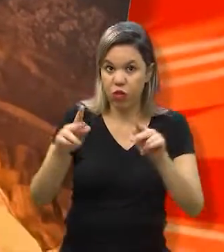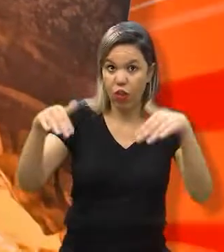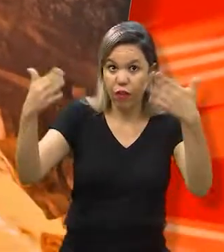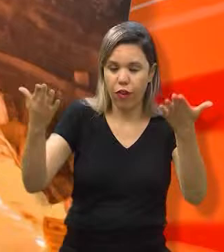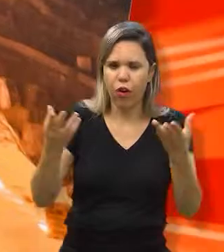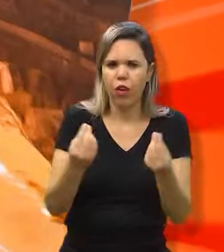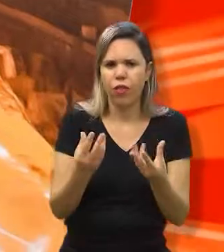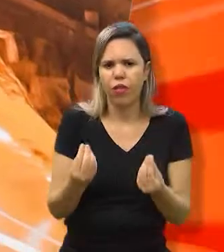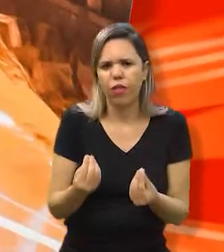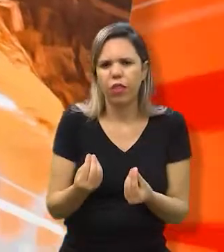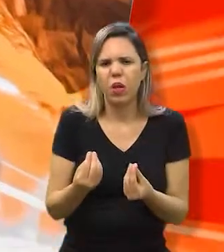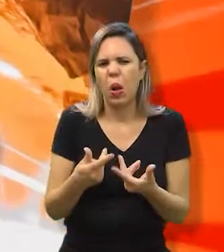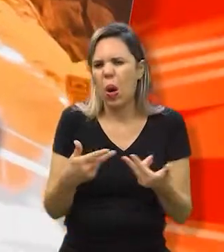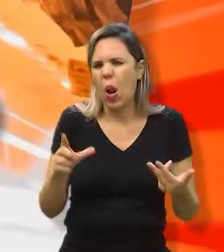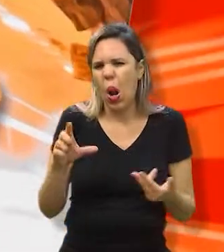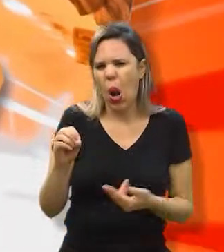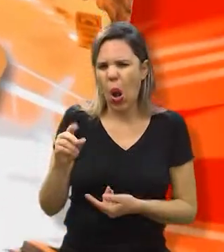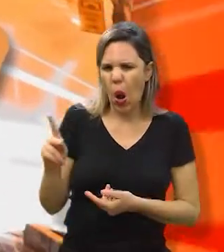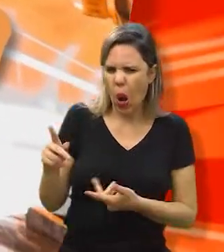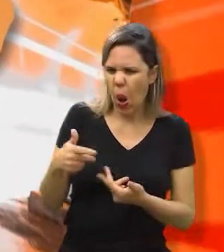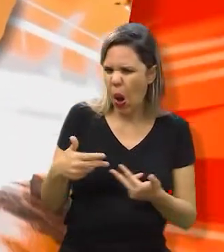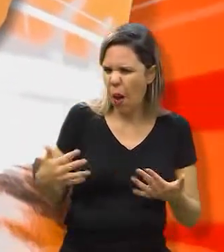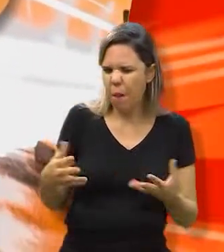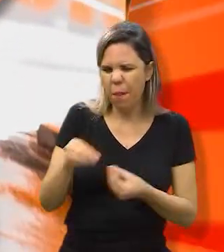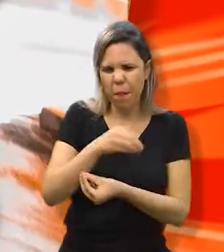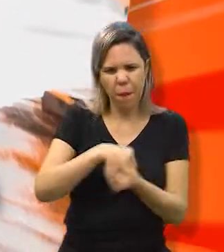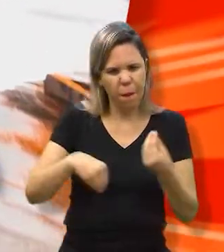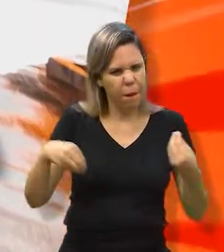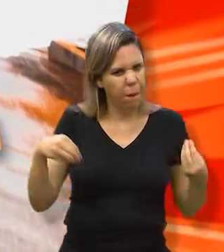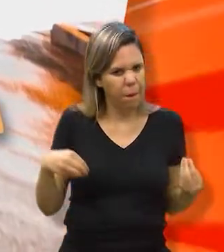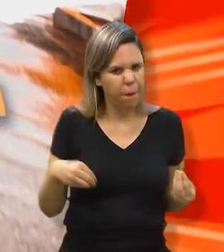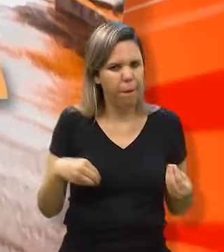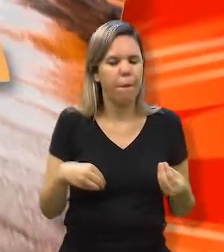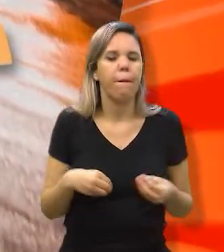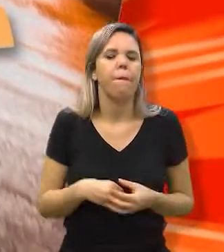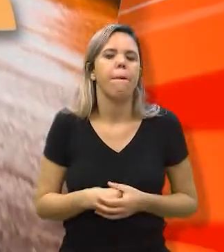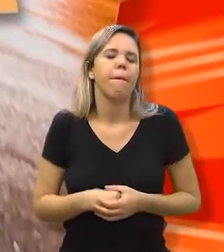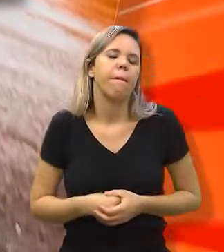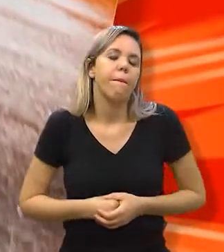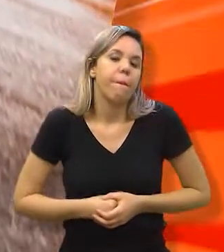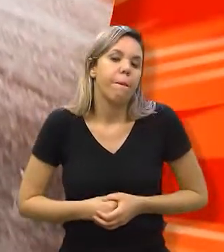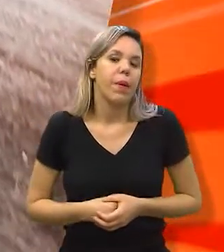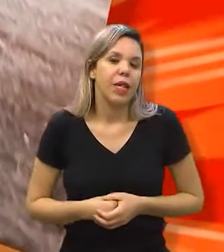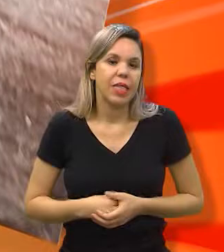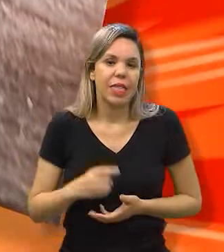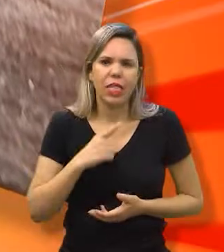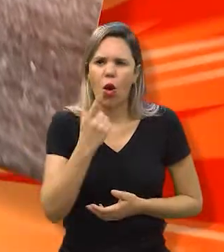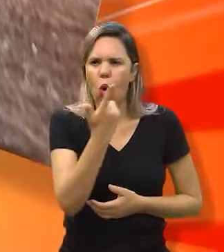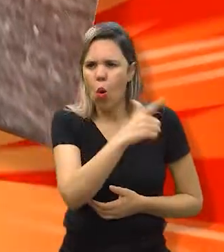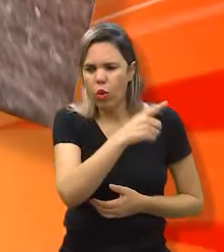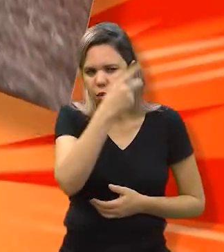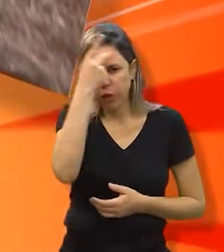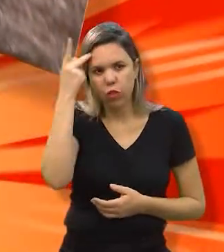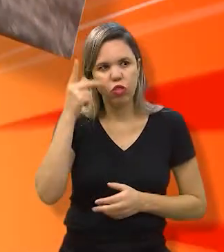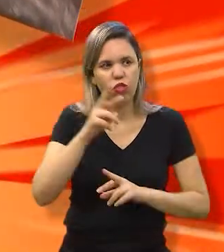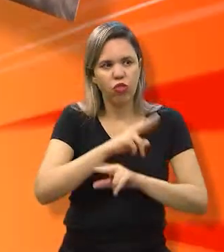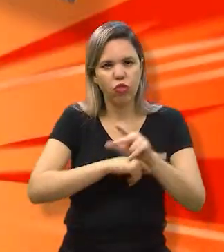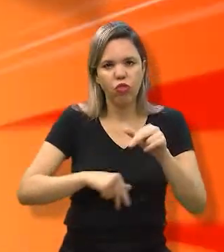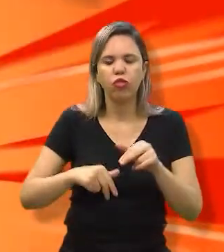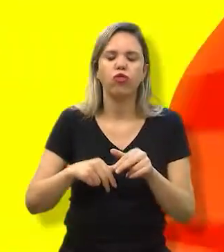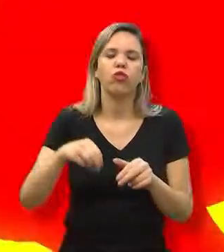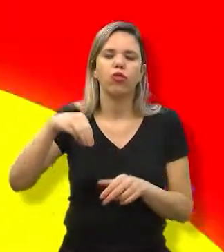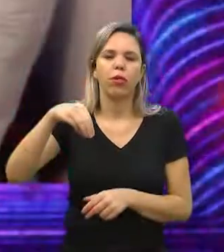mundo falando, é Loki, é His Dark Material, é Mandalorian, e tem tantos outros multiversos